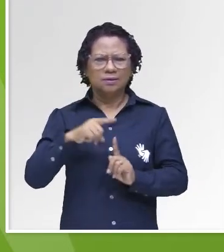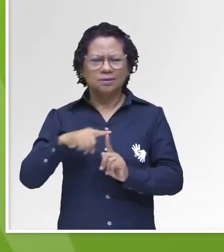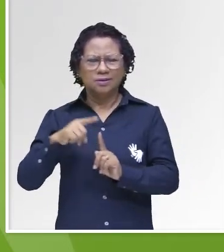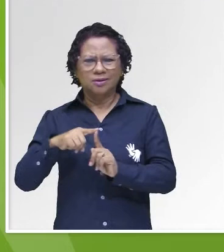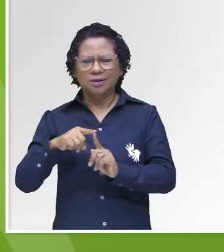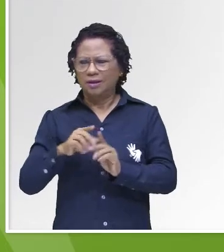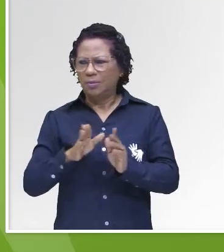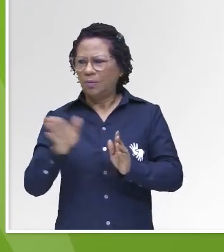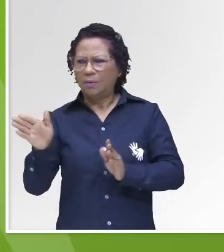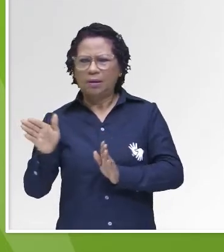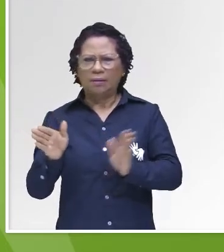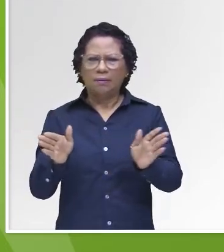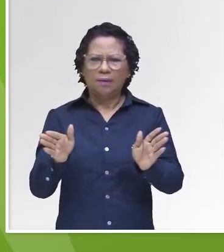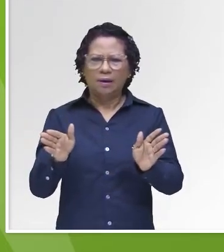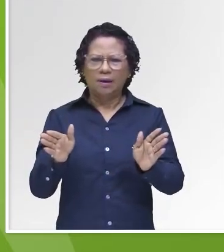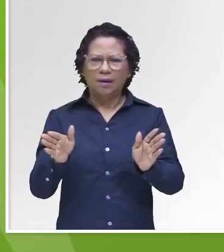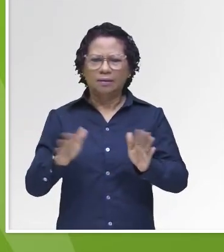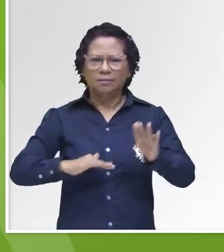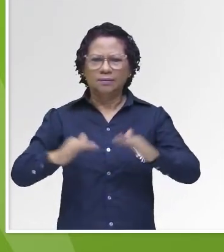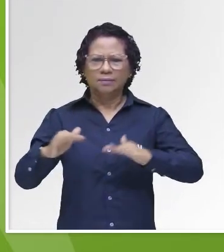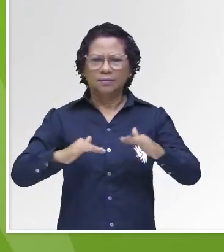de movimento.